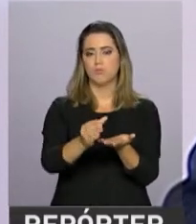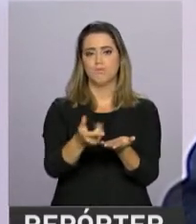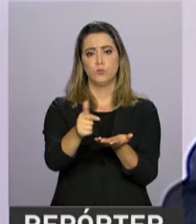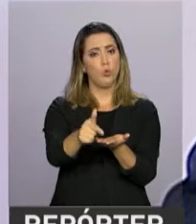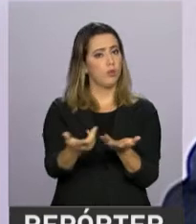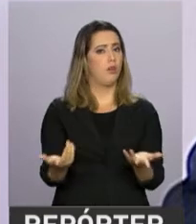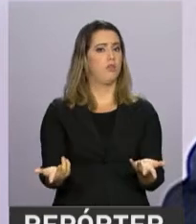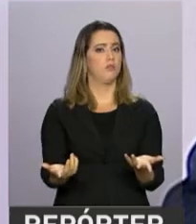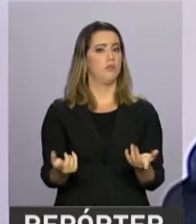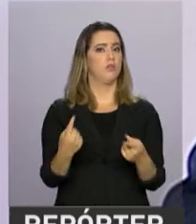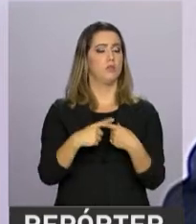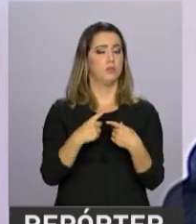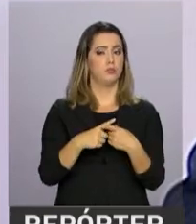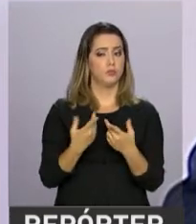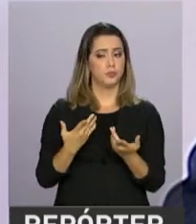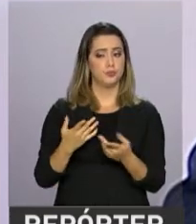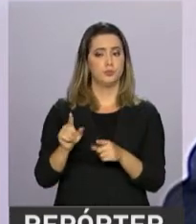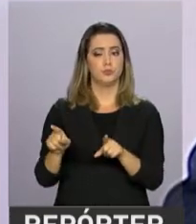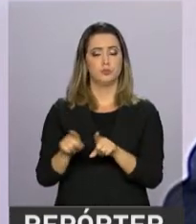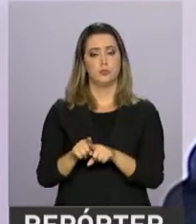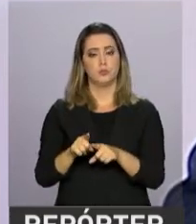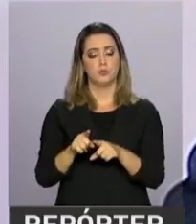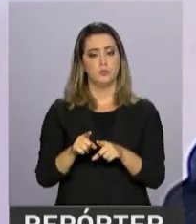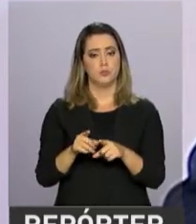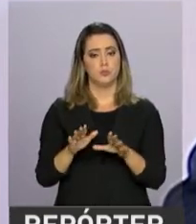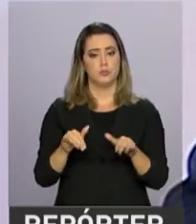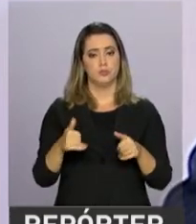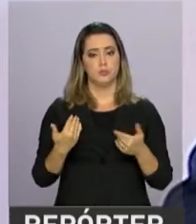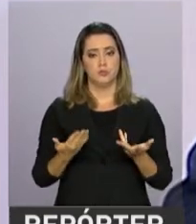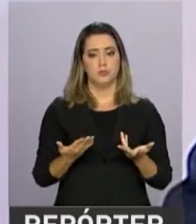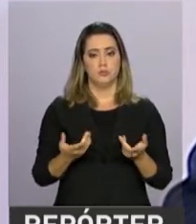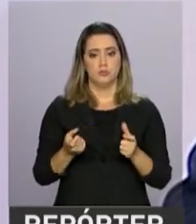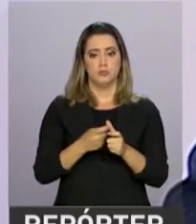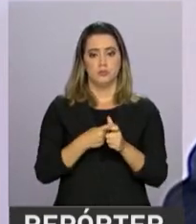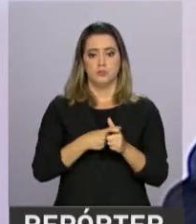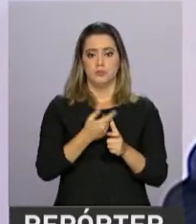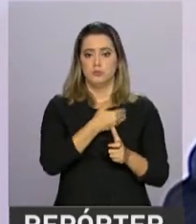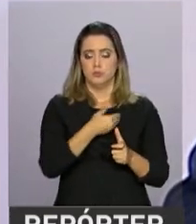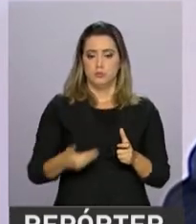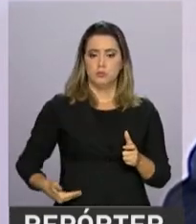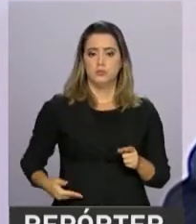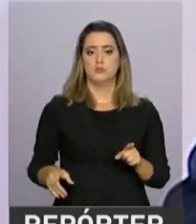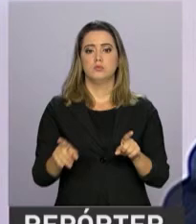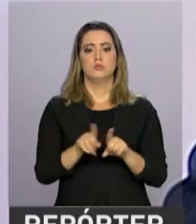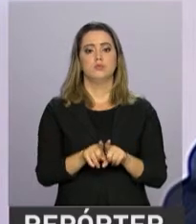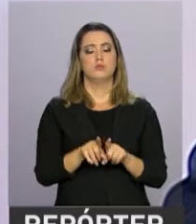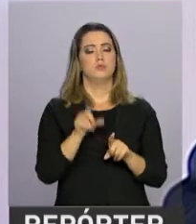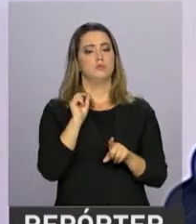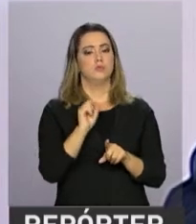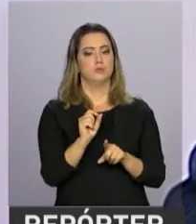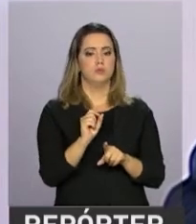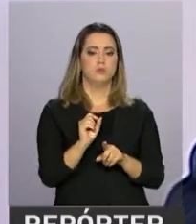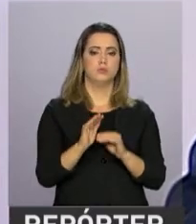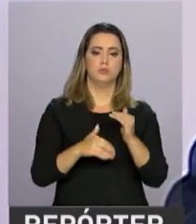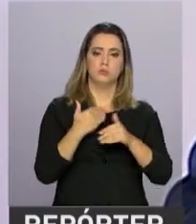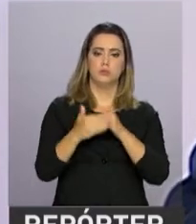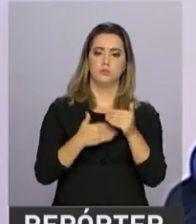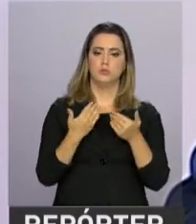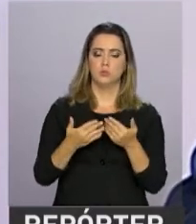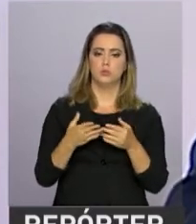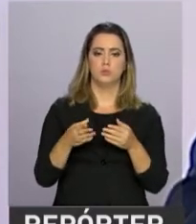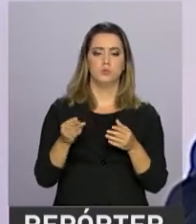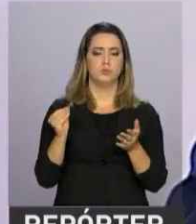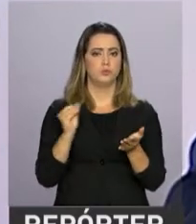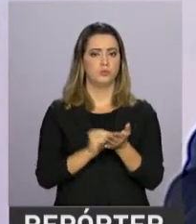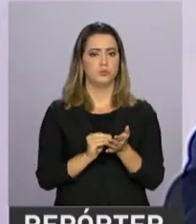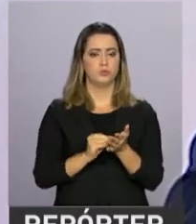esse tipo de coisa, para o aumento, né, da dívida pública, em última análise, ao aumento da